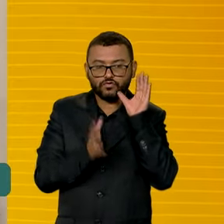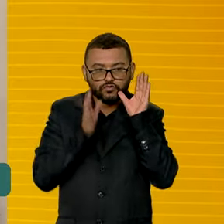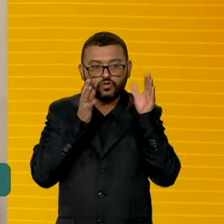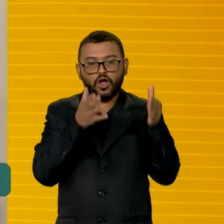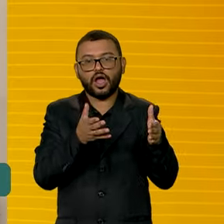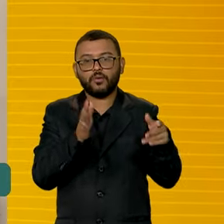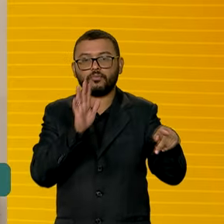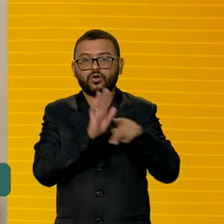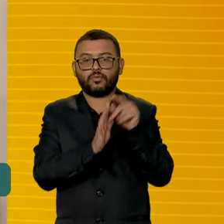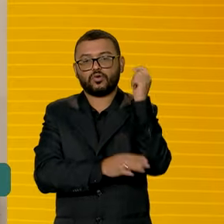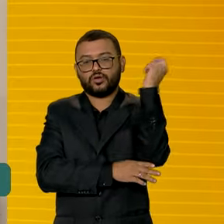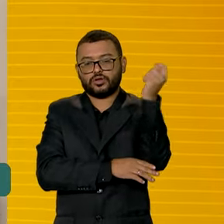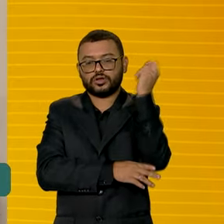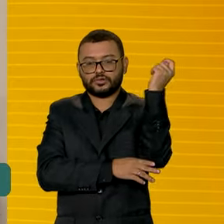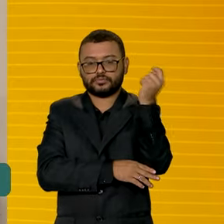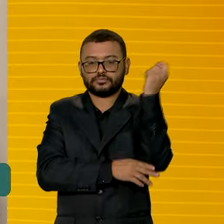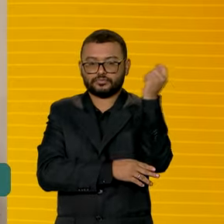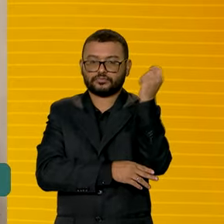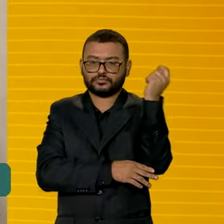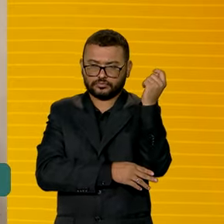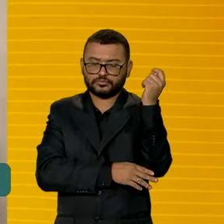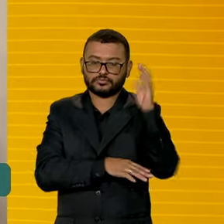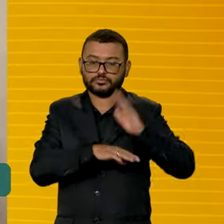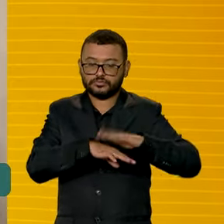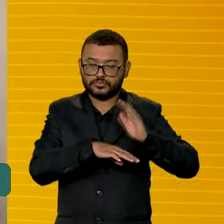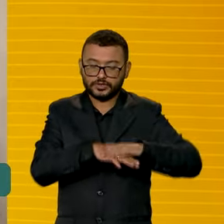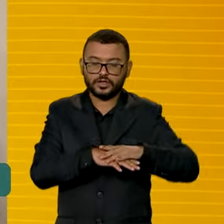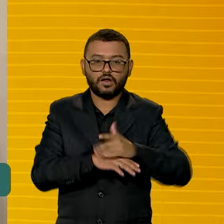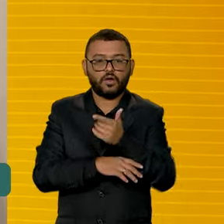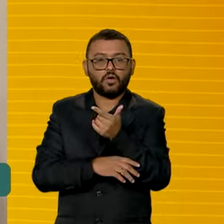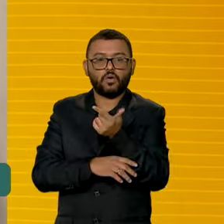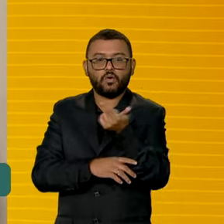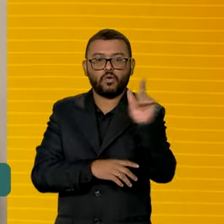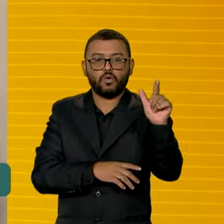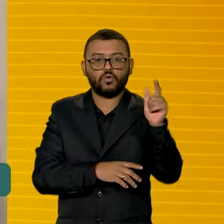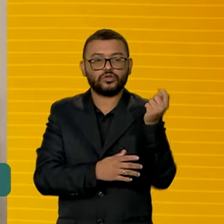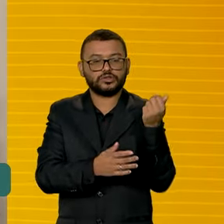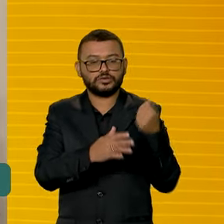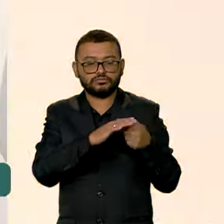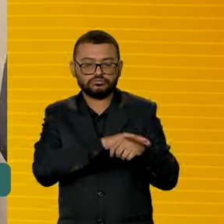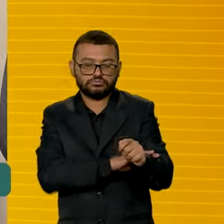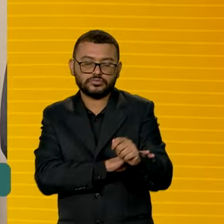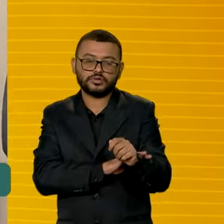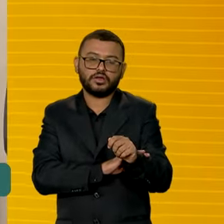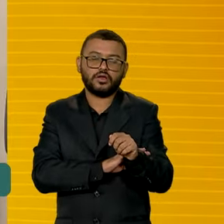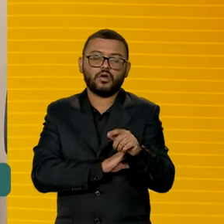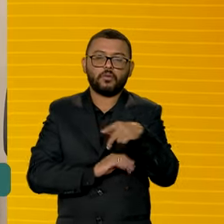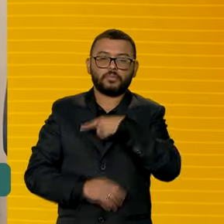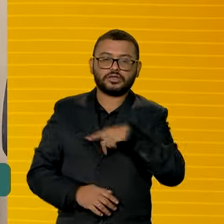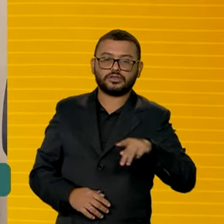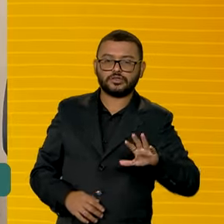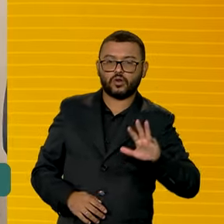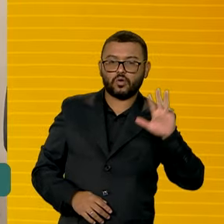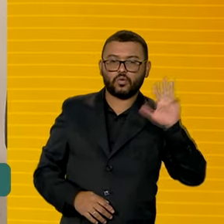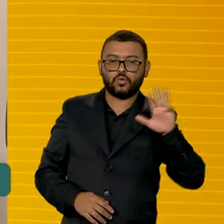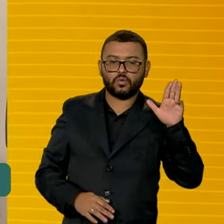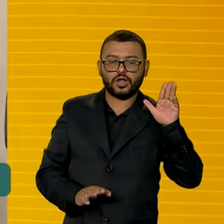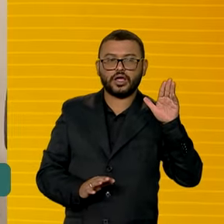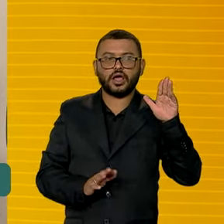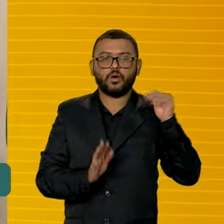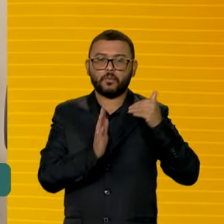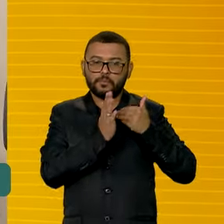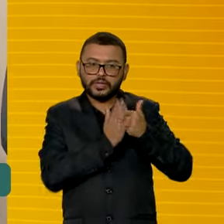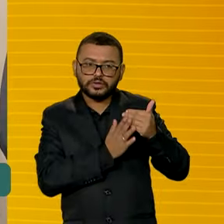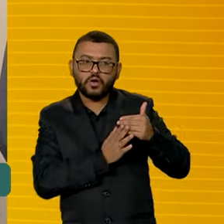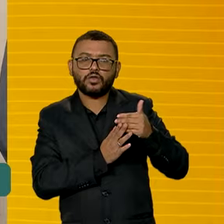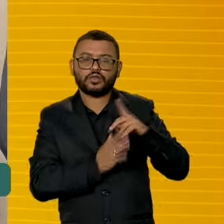exclusivamente para o Rio Grande do Sul, fora os demais financiamentos. O presidente Lula, desde o início,